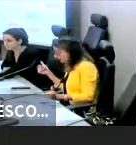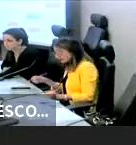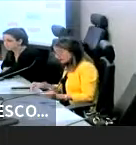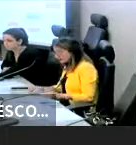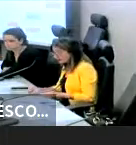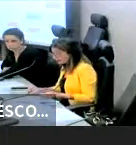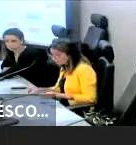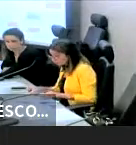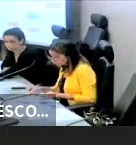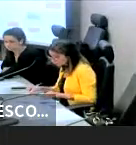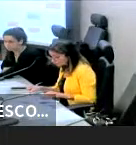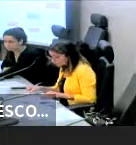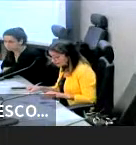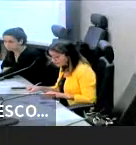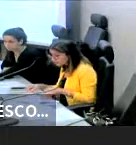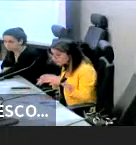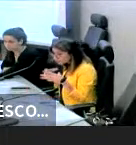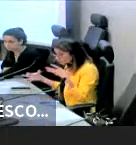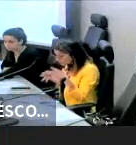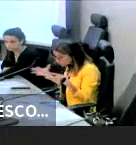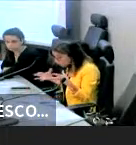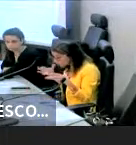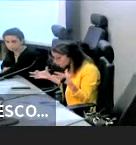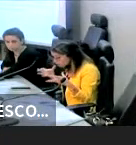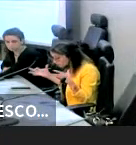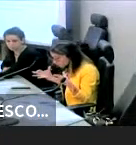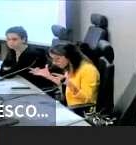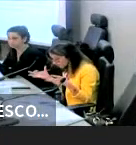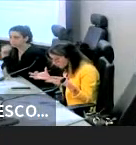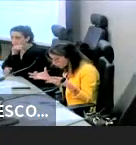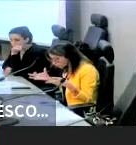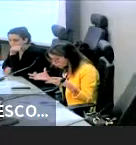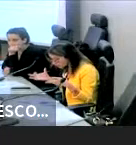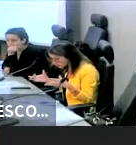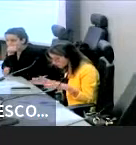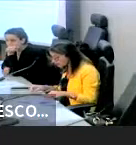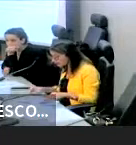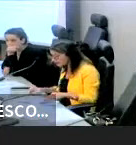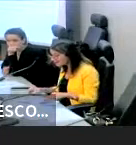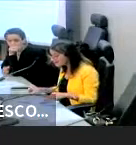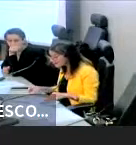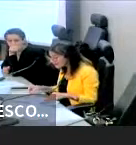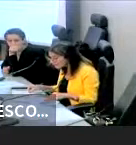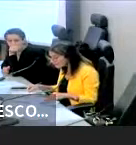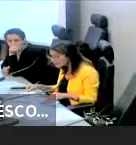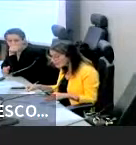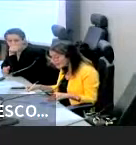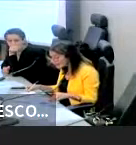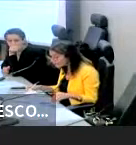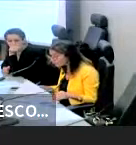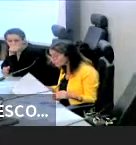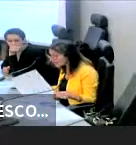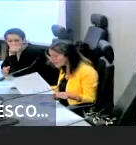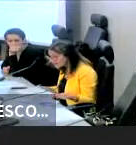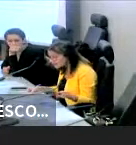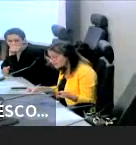né, as instituições do sistema de justiça tentavam